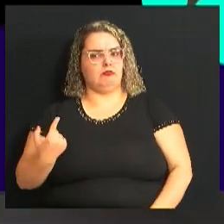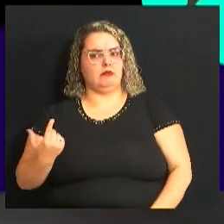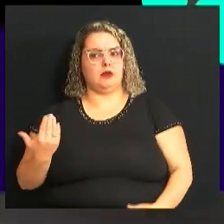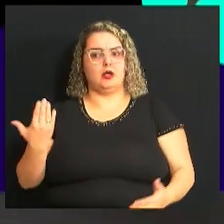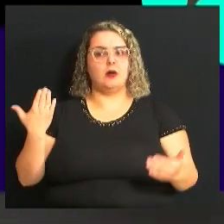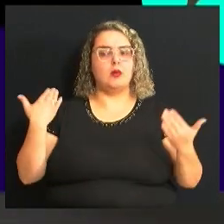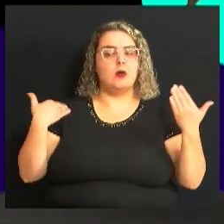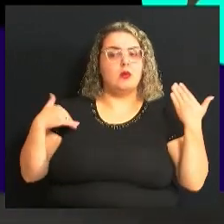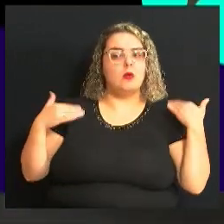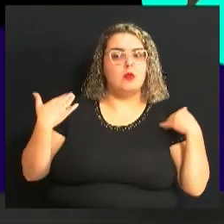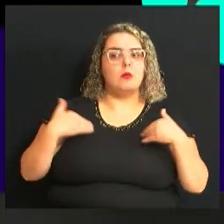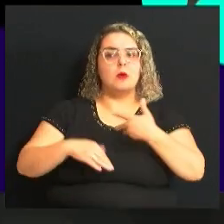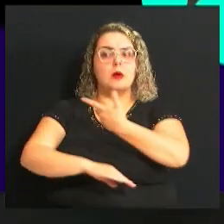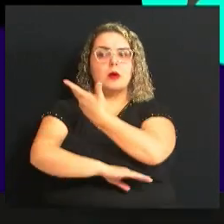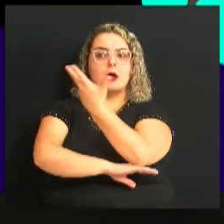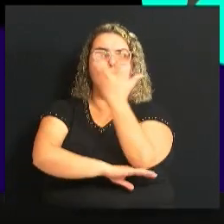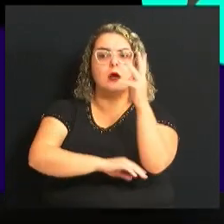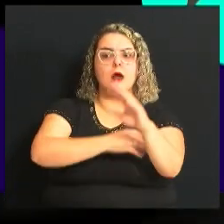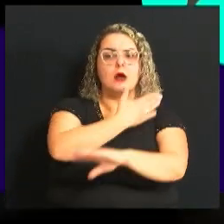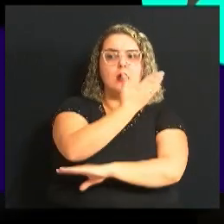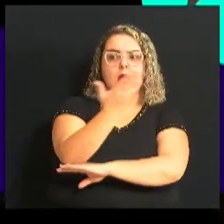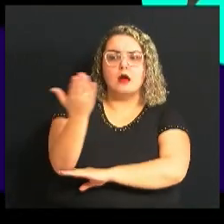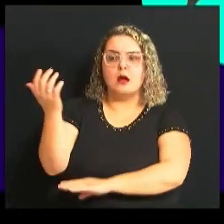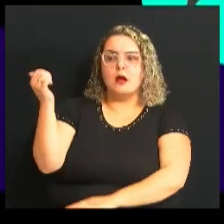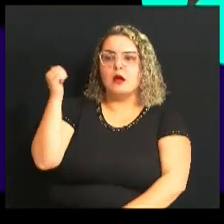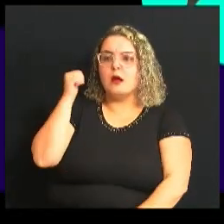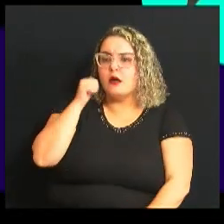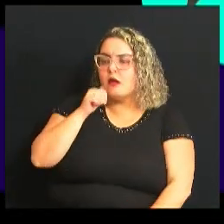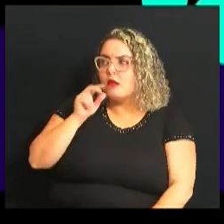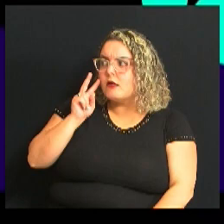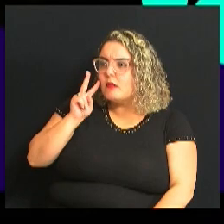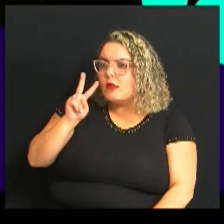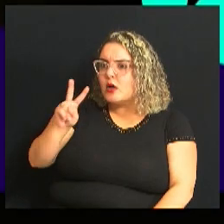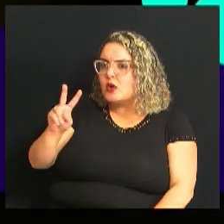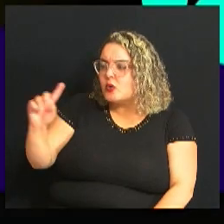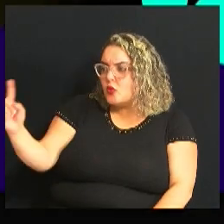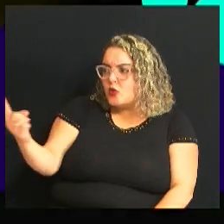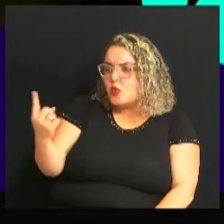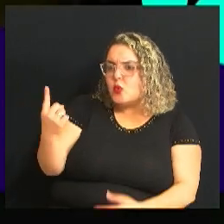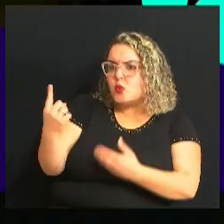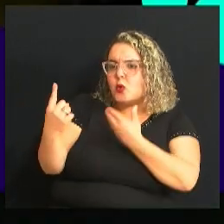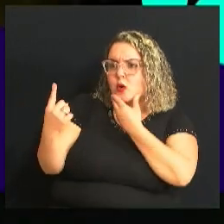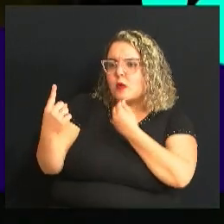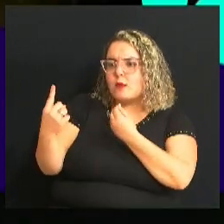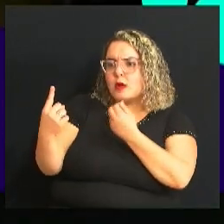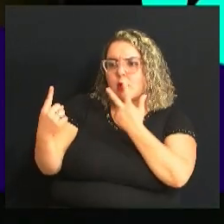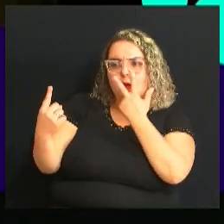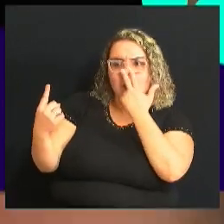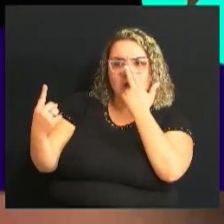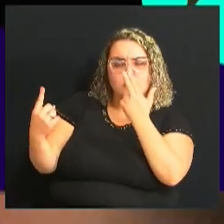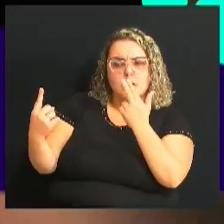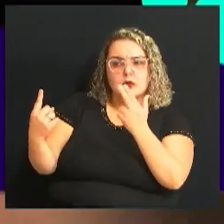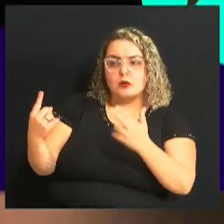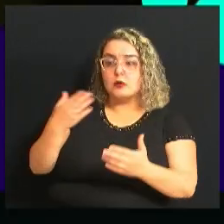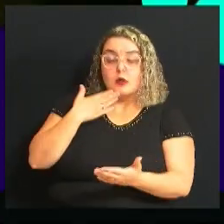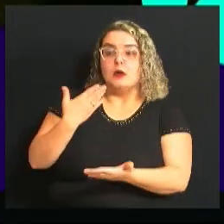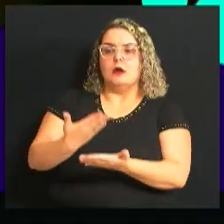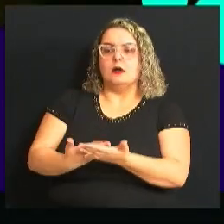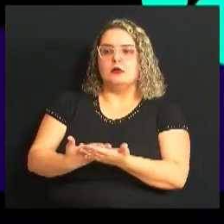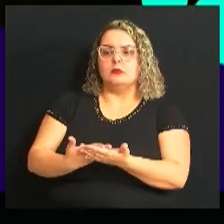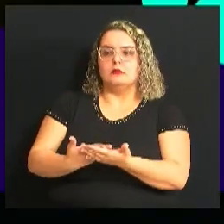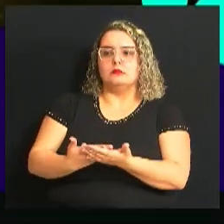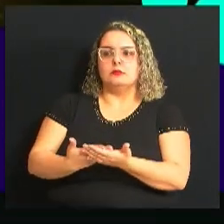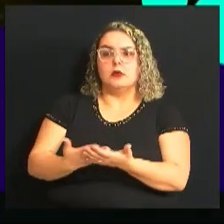pela floresta, Harper depara com a misteriosa aparição de um homem. E o que parecia ser apenas um susto, ganha